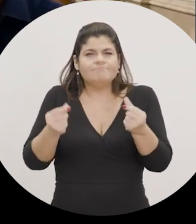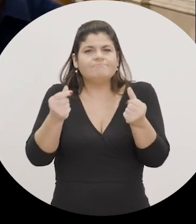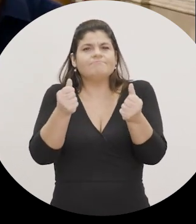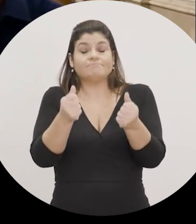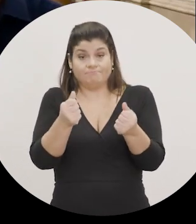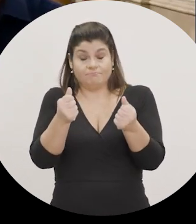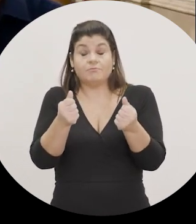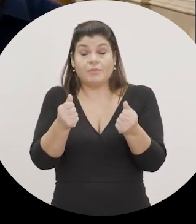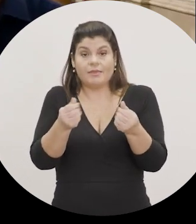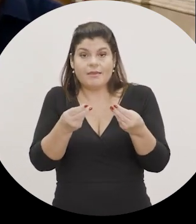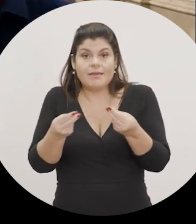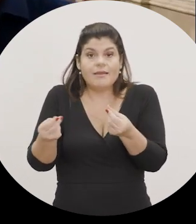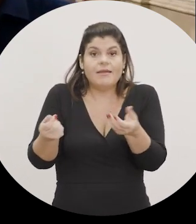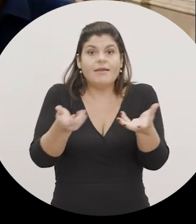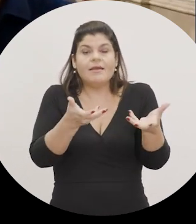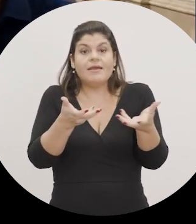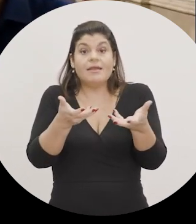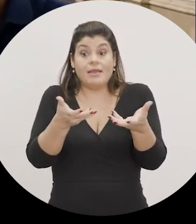né,